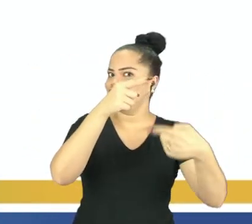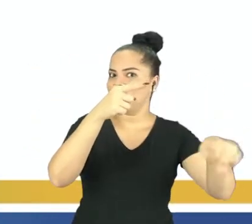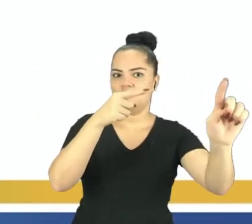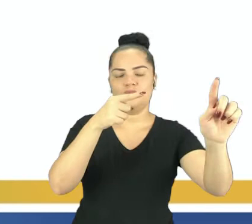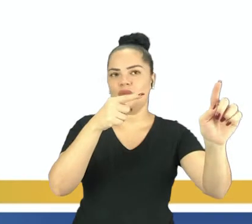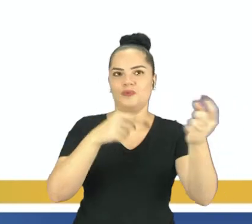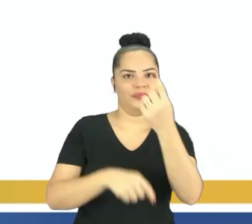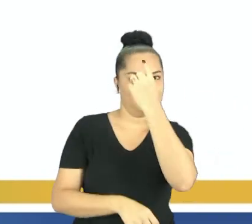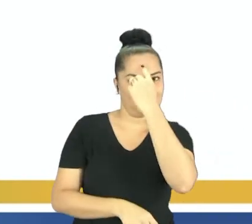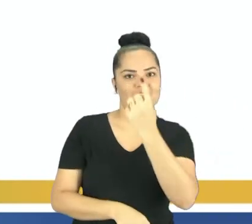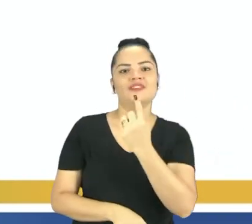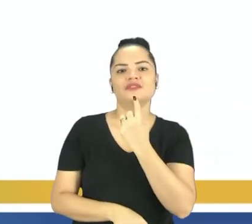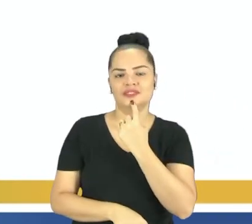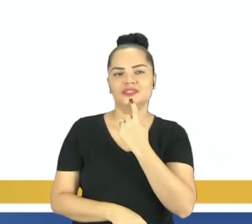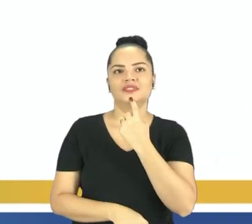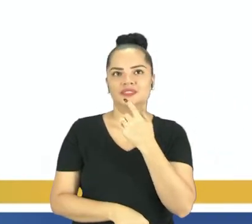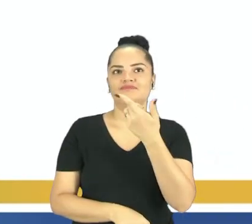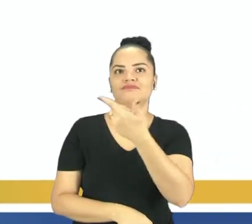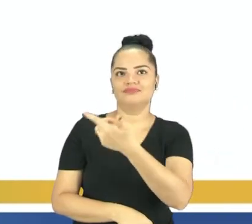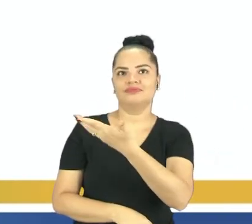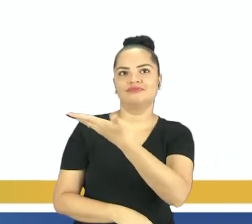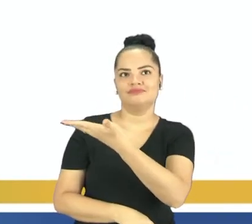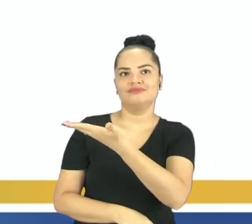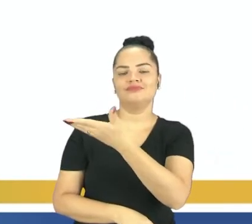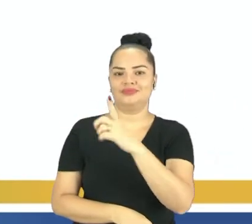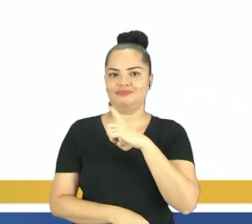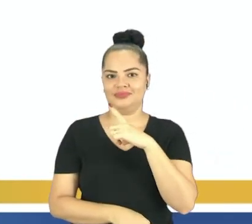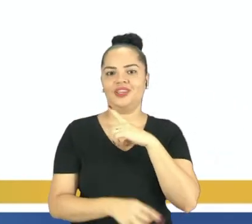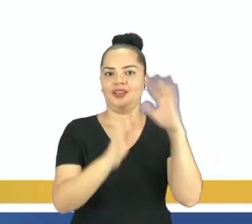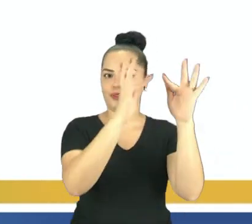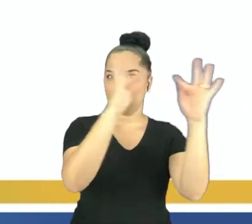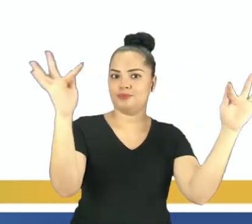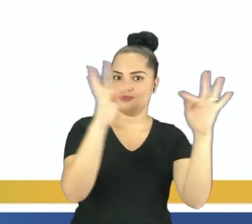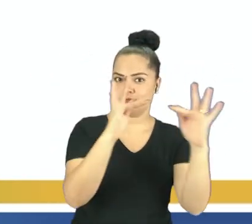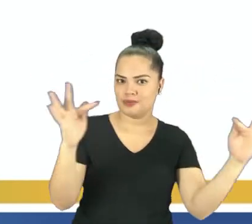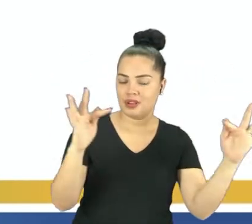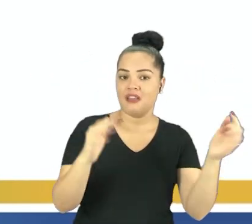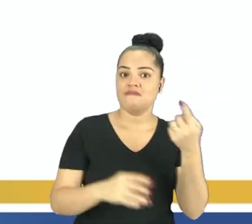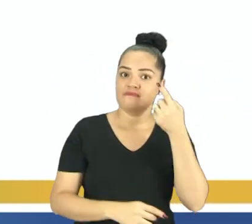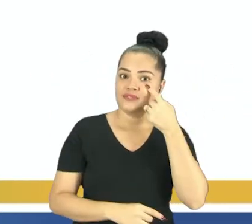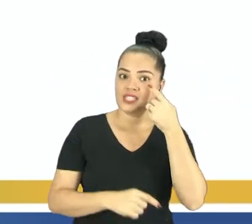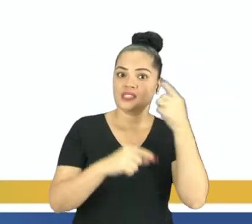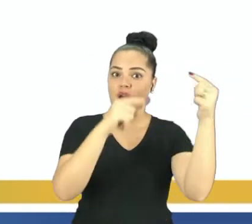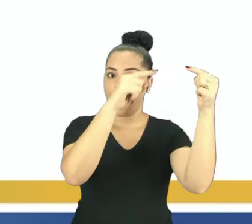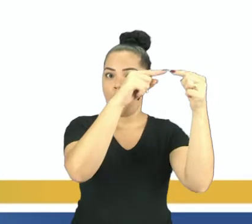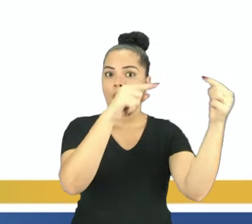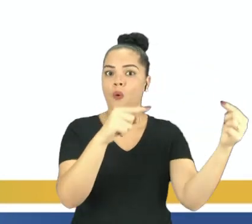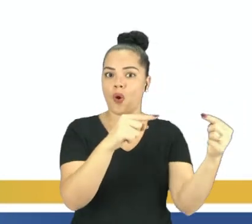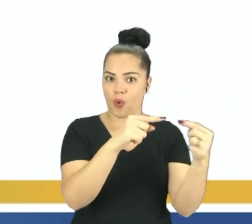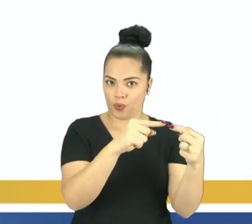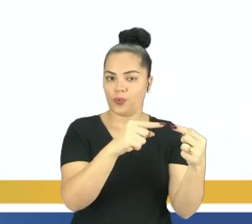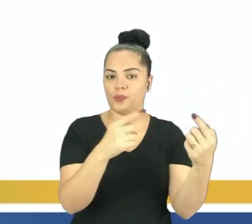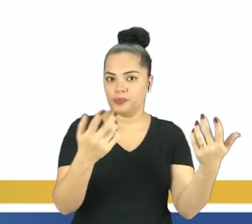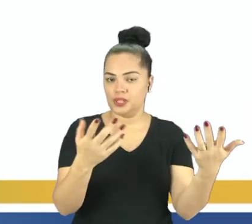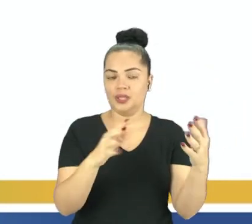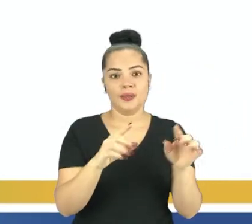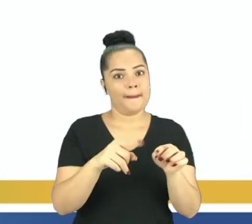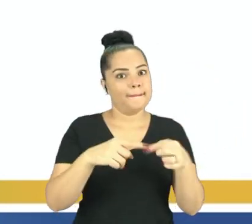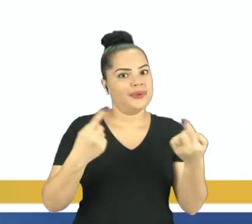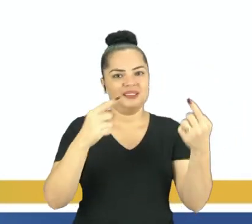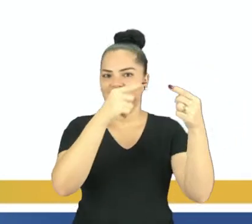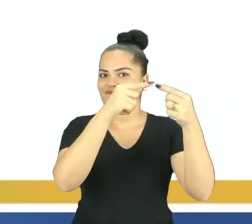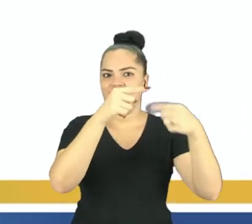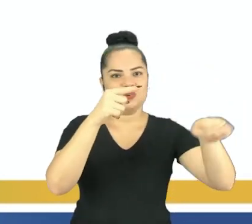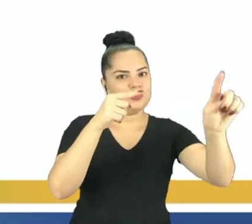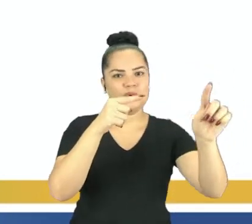nós temos aí algumas imagens, e ao lado a gente tem a frase correspondente. Porém, algumas dessas frases não condizem